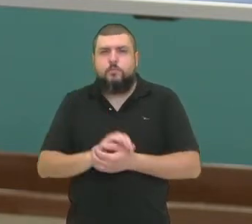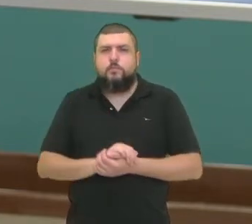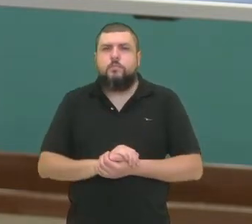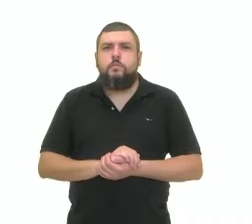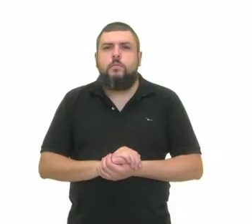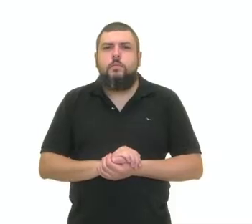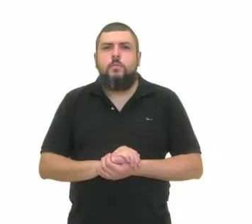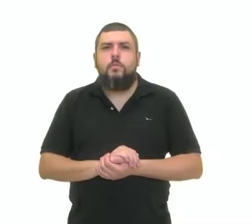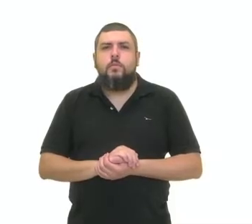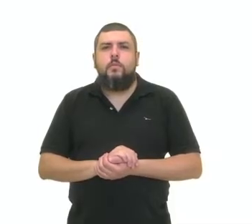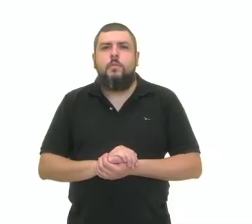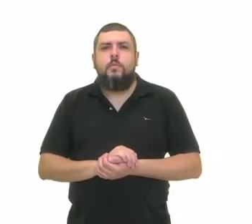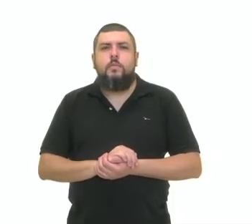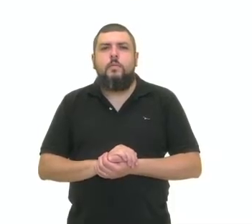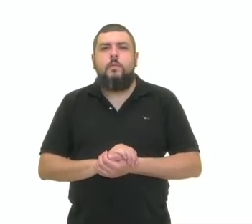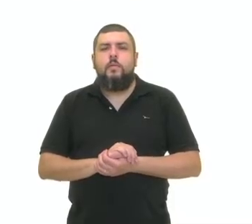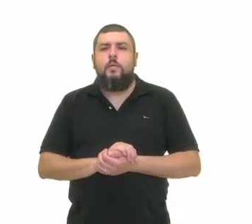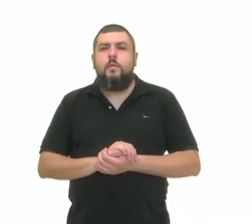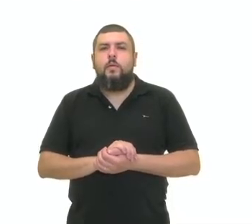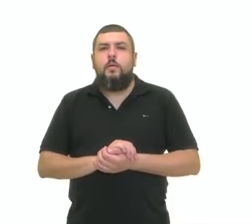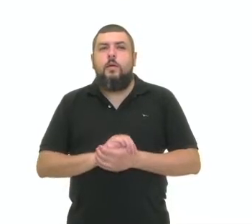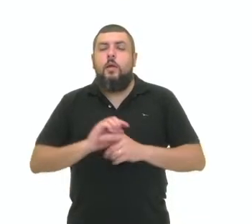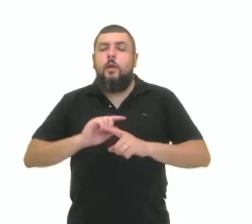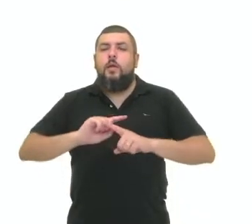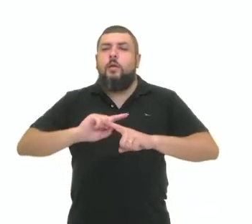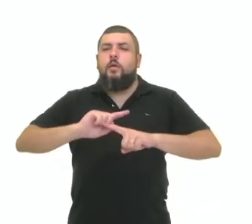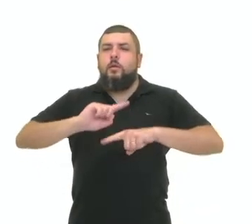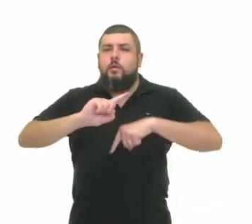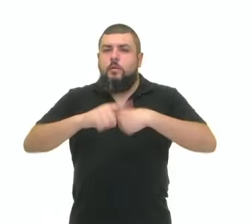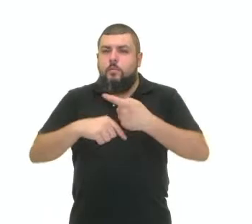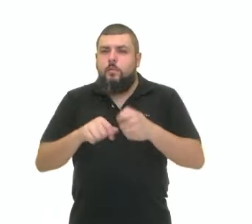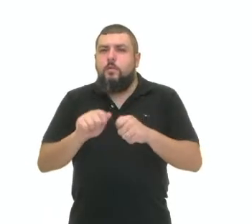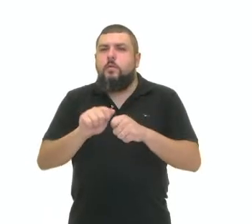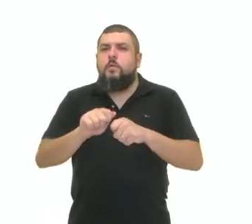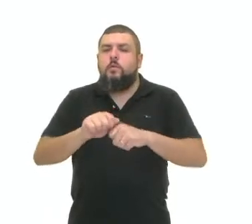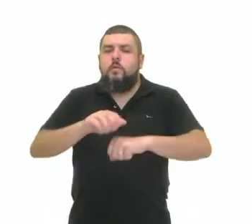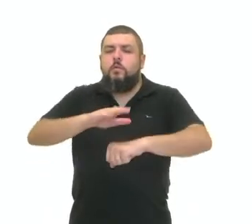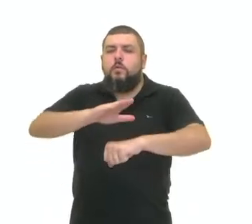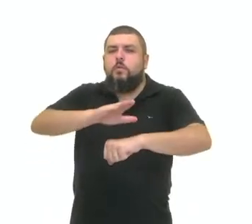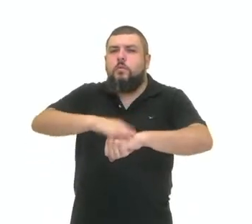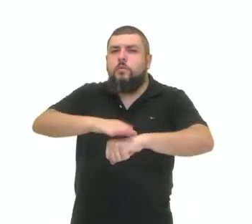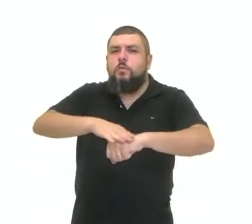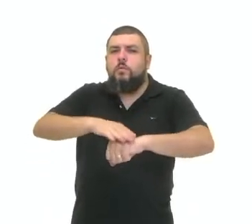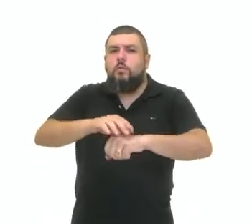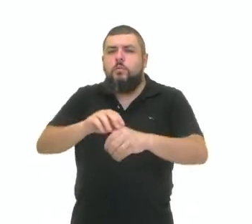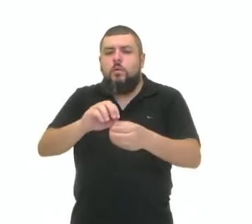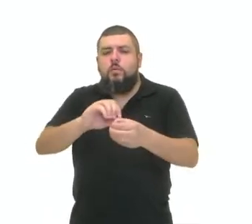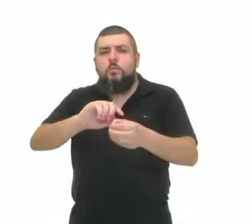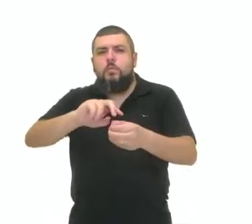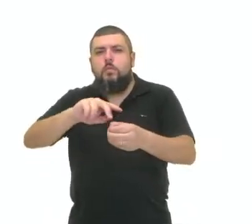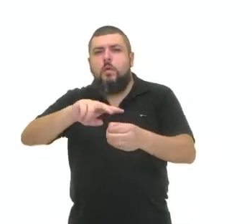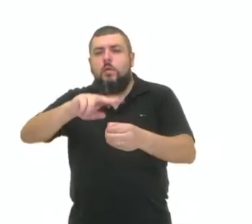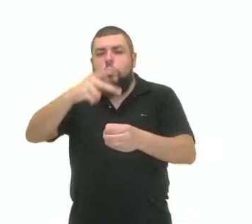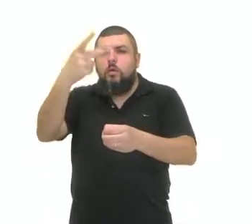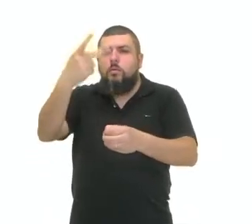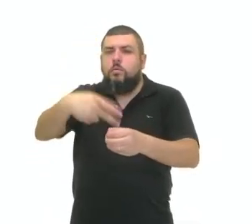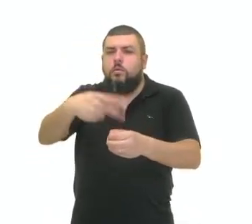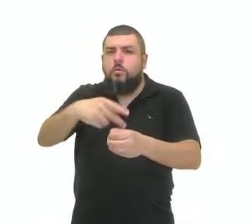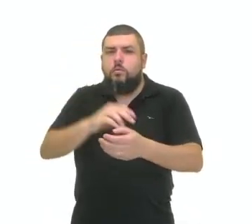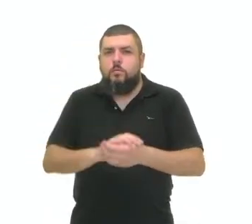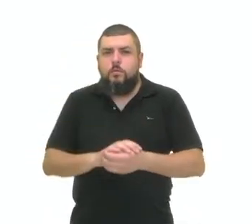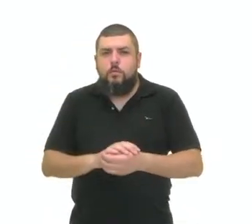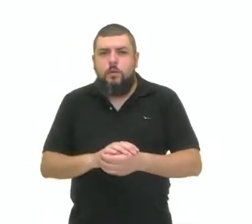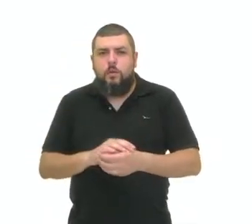Depois, ele realizou a autofecundação entre as plantas, gerando, então, nessa geração